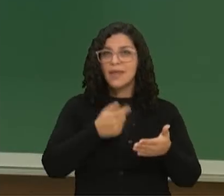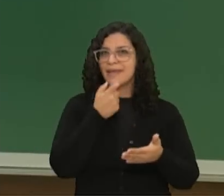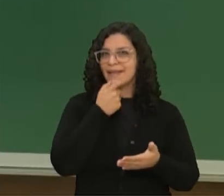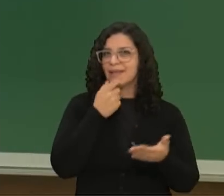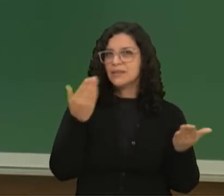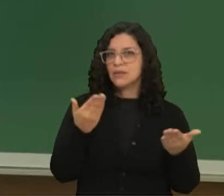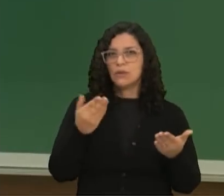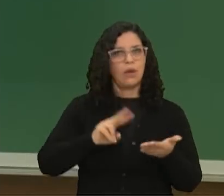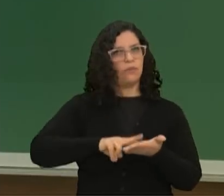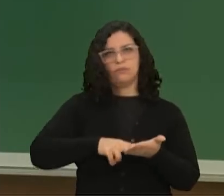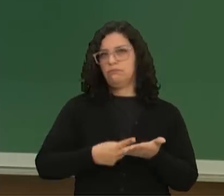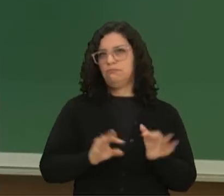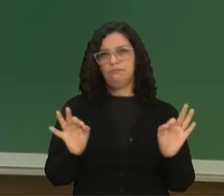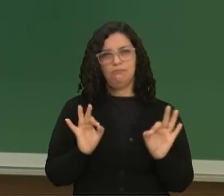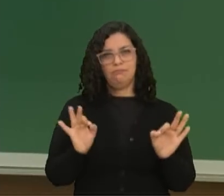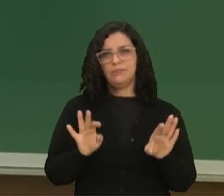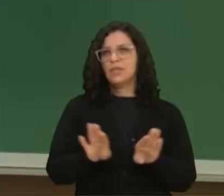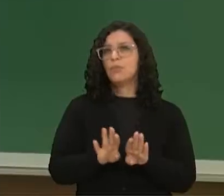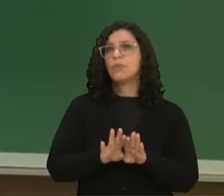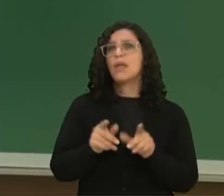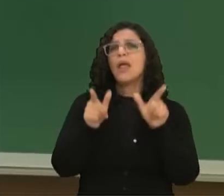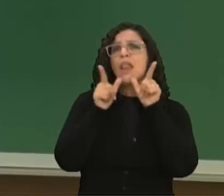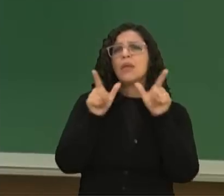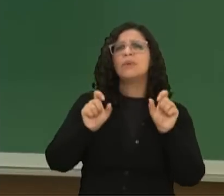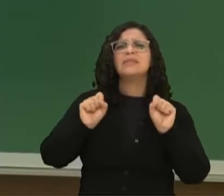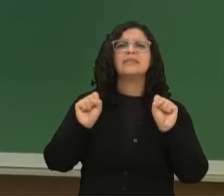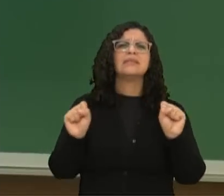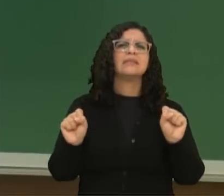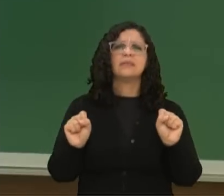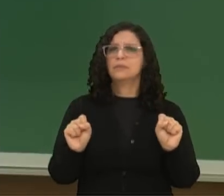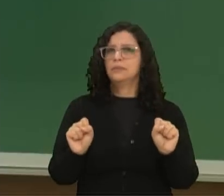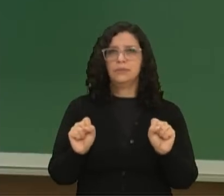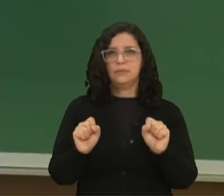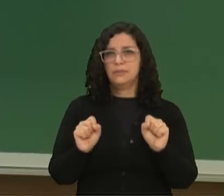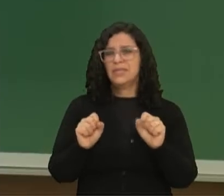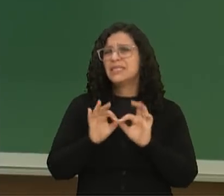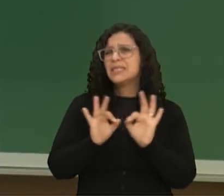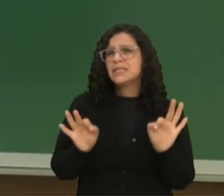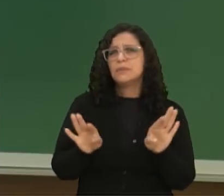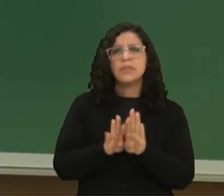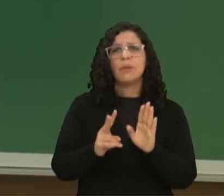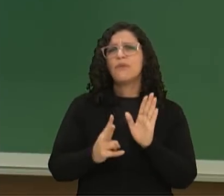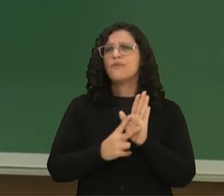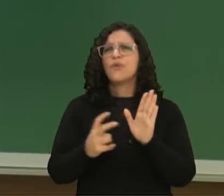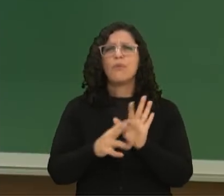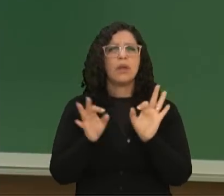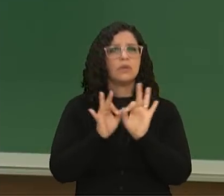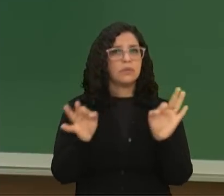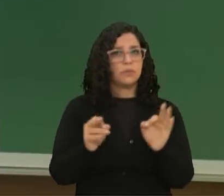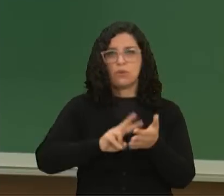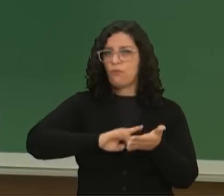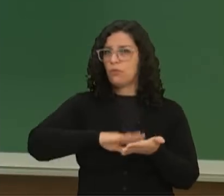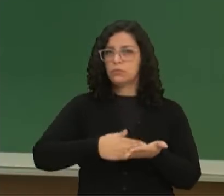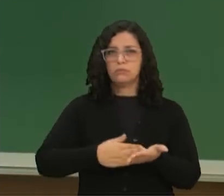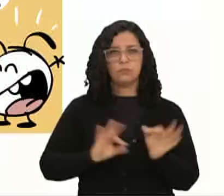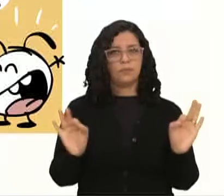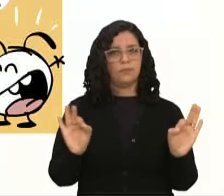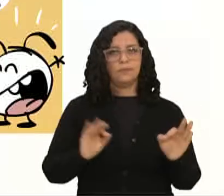tirinha, então? Eu não vou traduzir para vocês, porque a linguagem é muito fácil, muito tranquila, um vocabulário muito tranquilo para